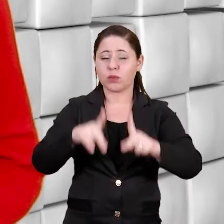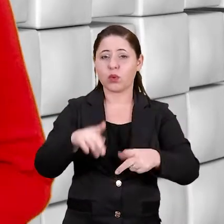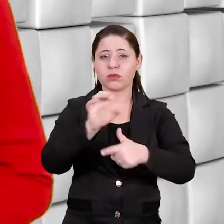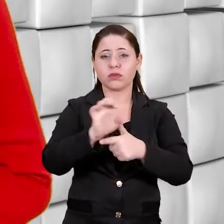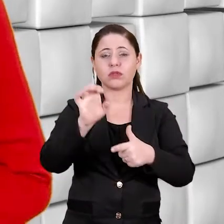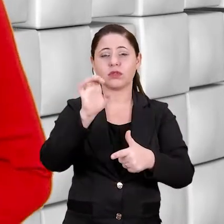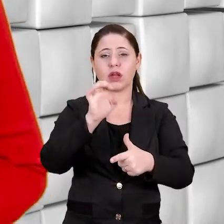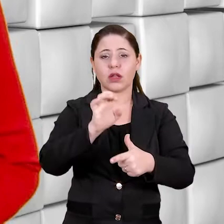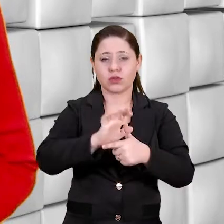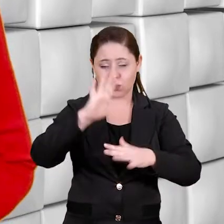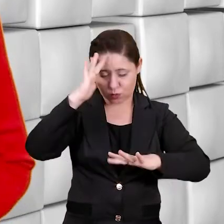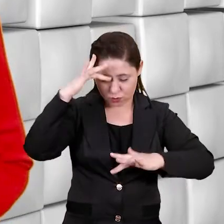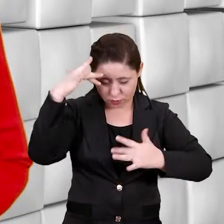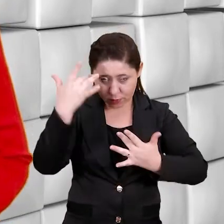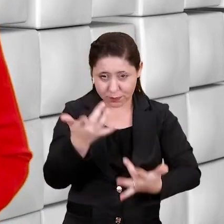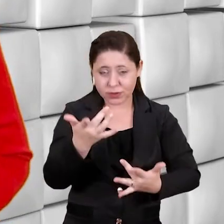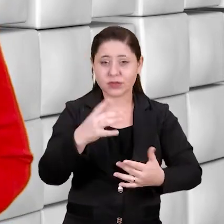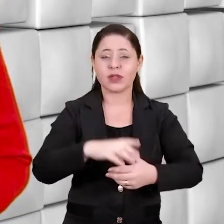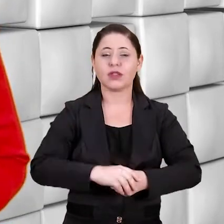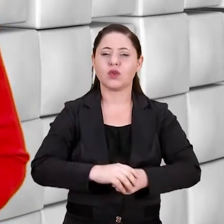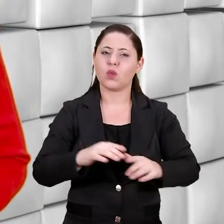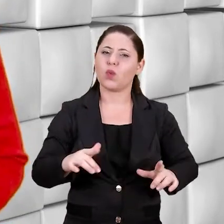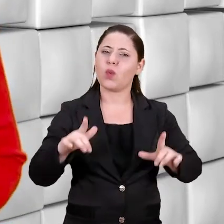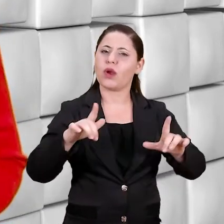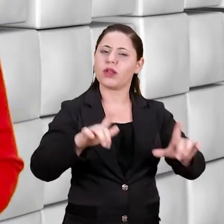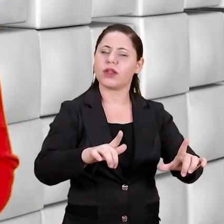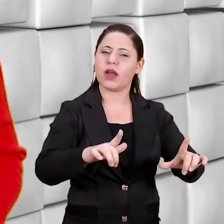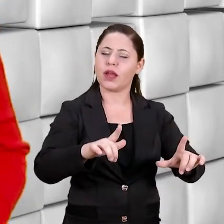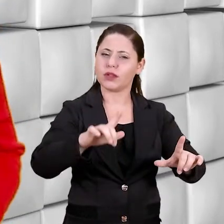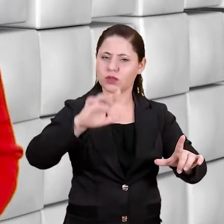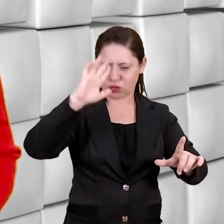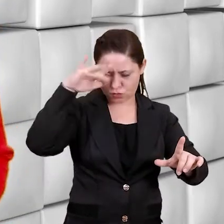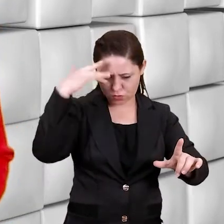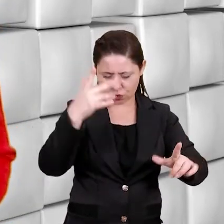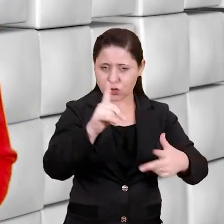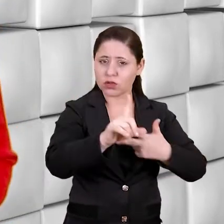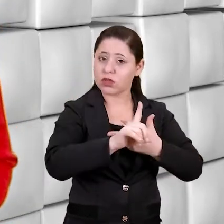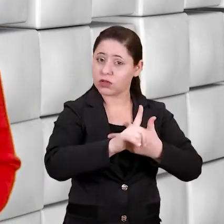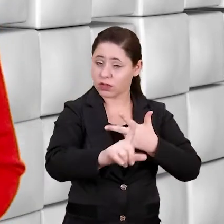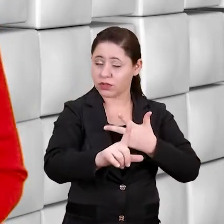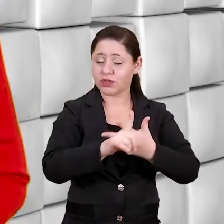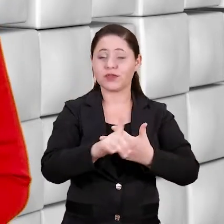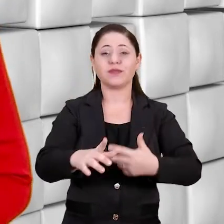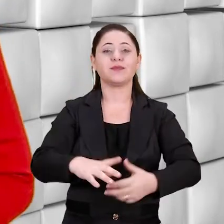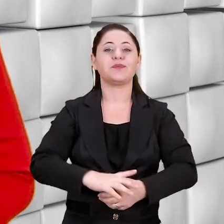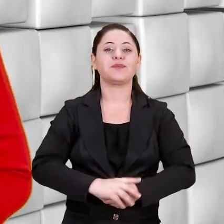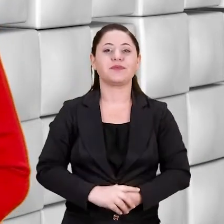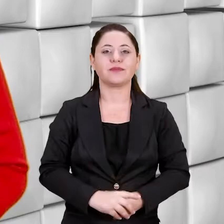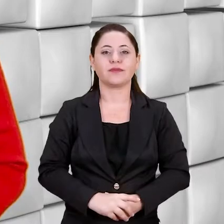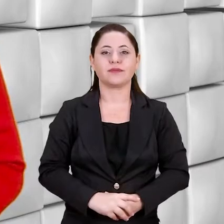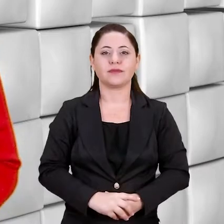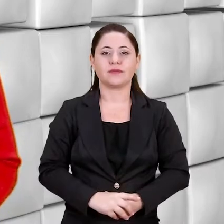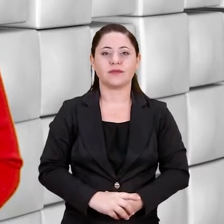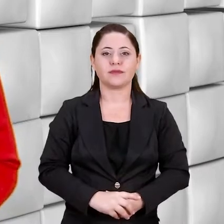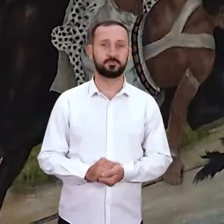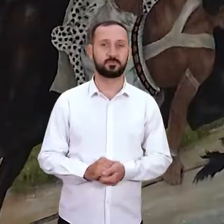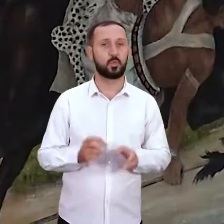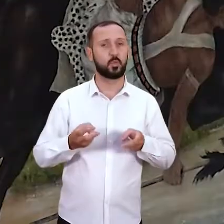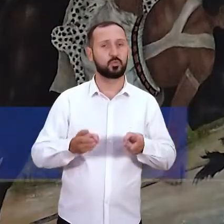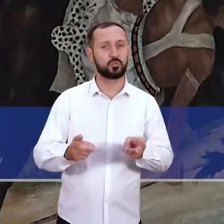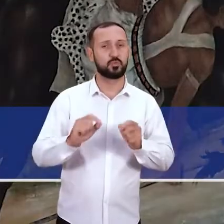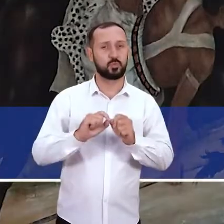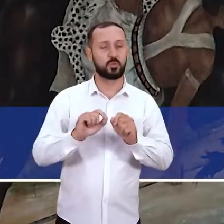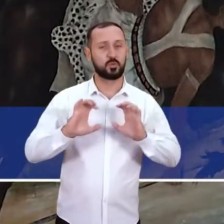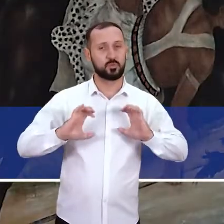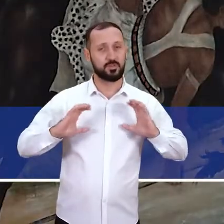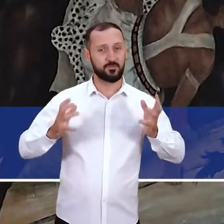defensores públicos estaduais são homenageados com a entrega do diploma de honra ao mérito legislativo.